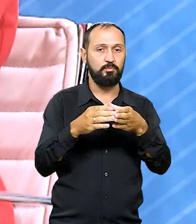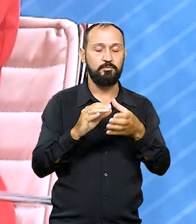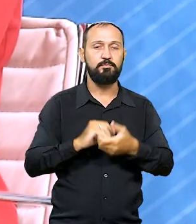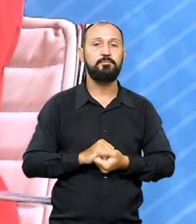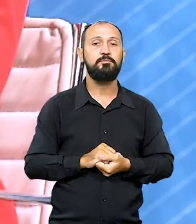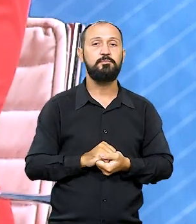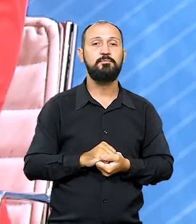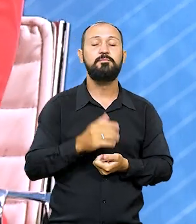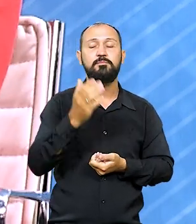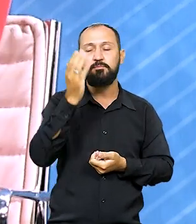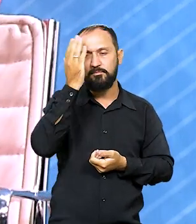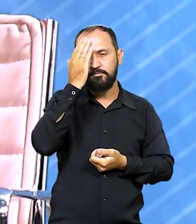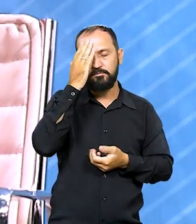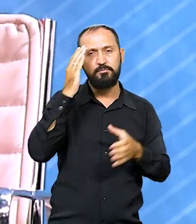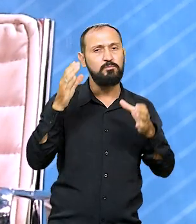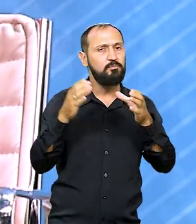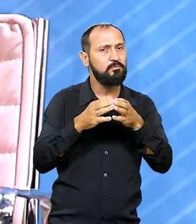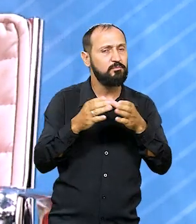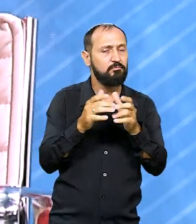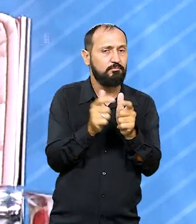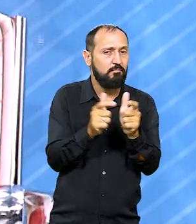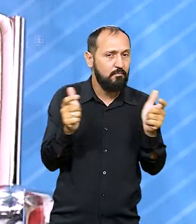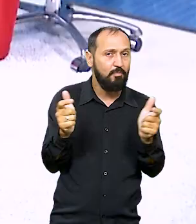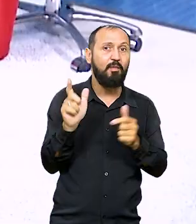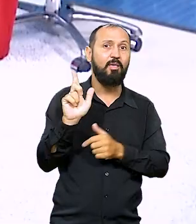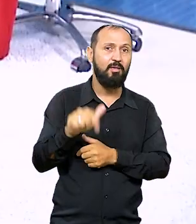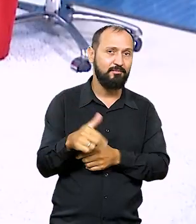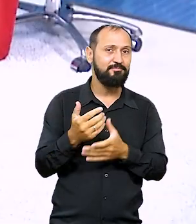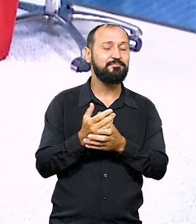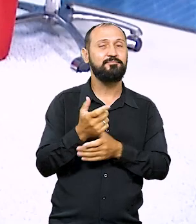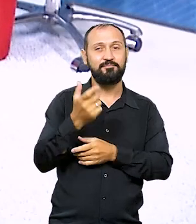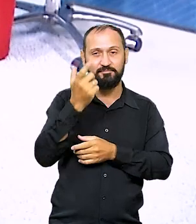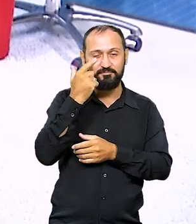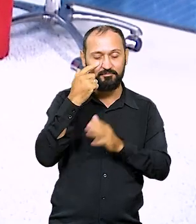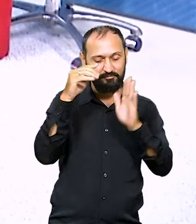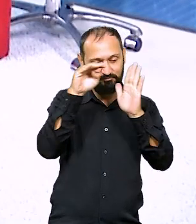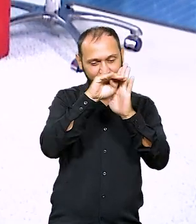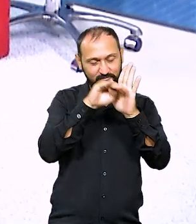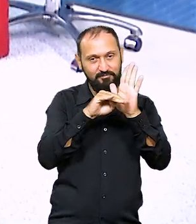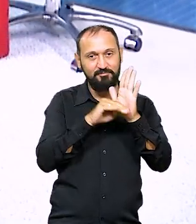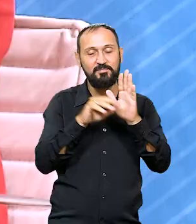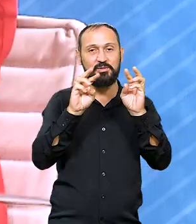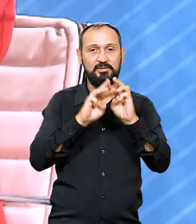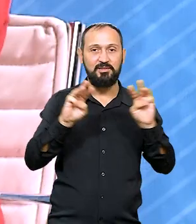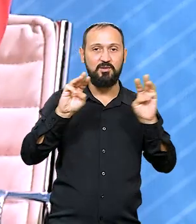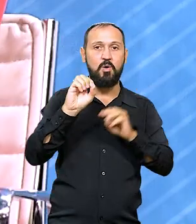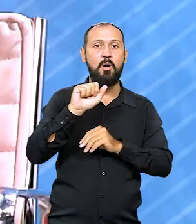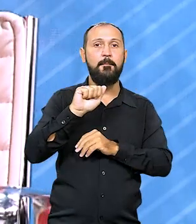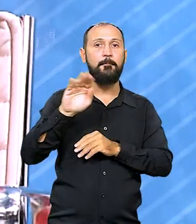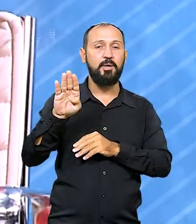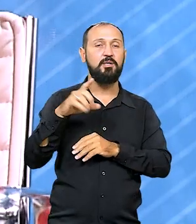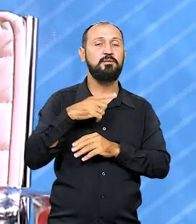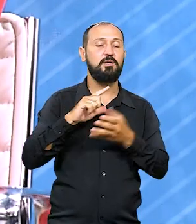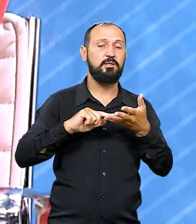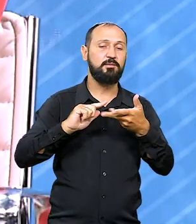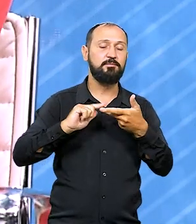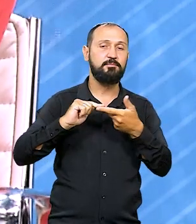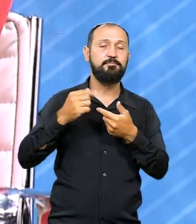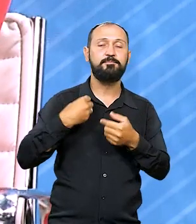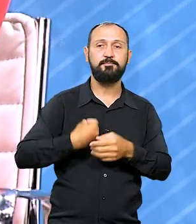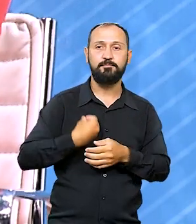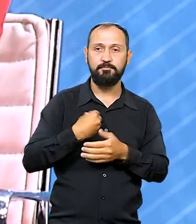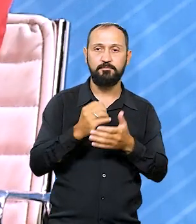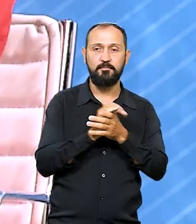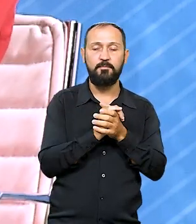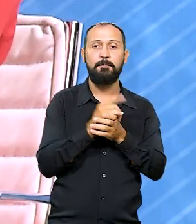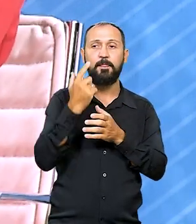pela comissão. Eu já vi que a sua comissão é uma comissão grande, Isso. dê uma olhadinha lá no site da OAB, tem muitos